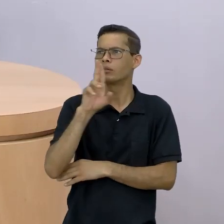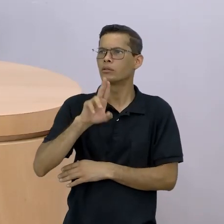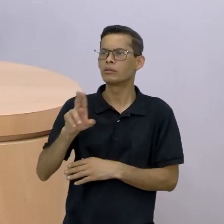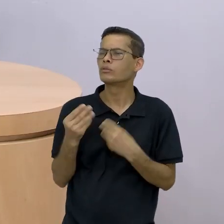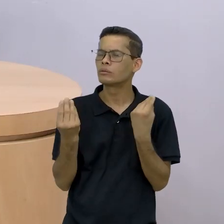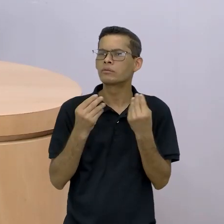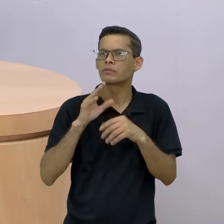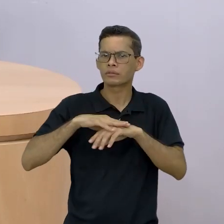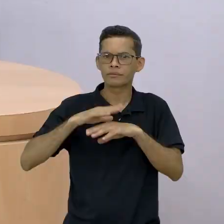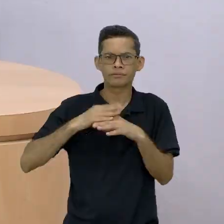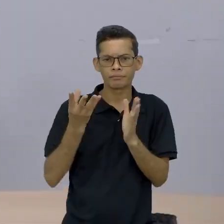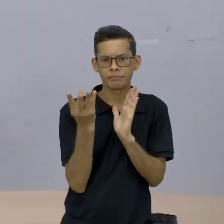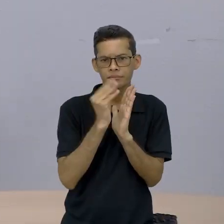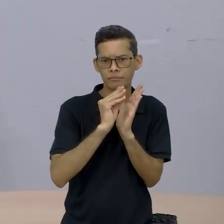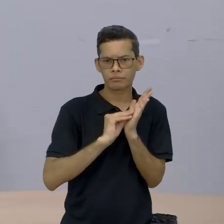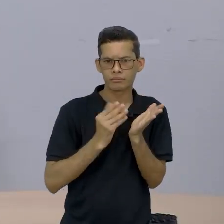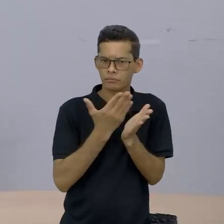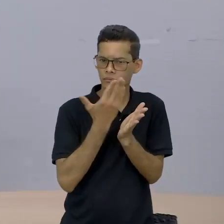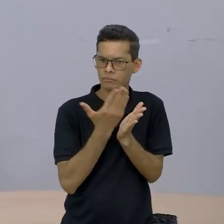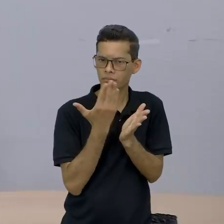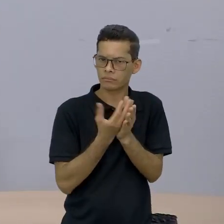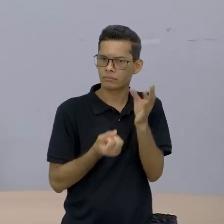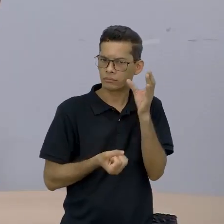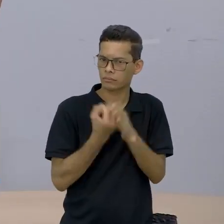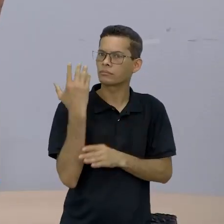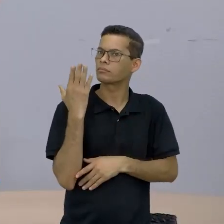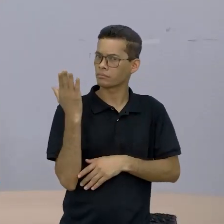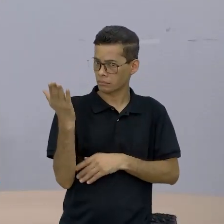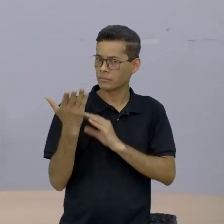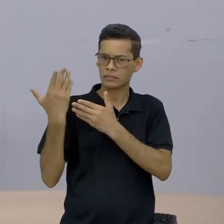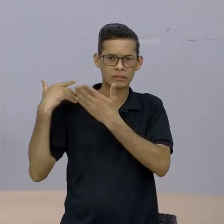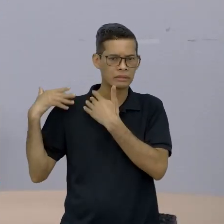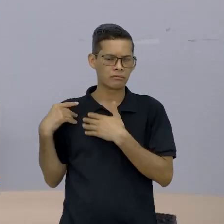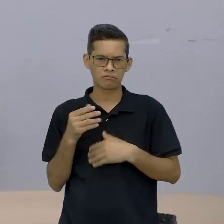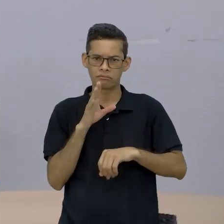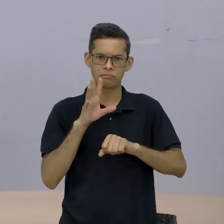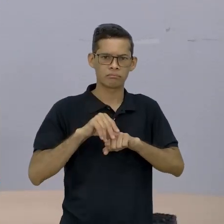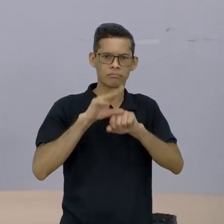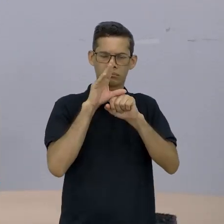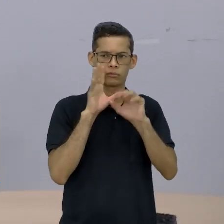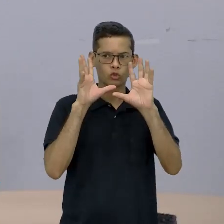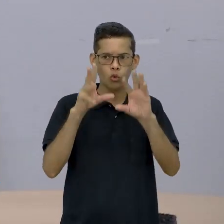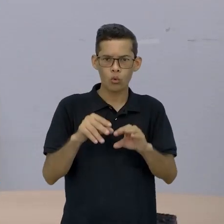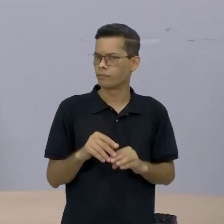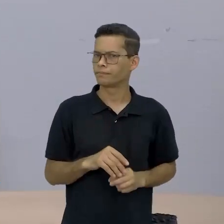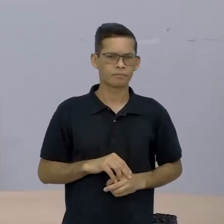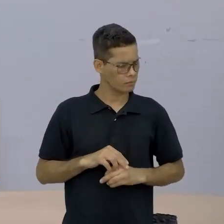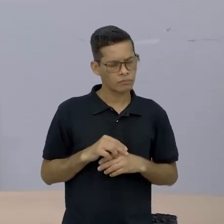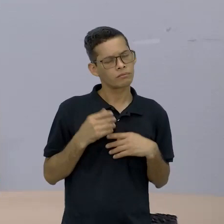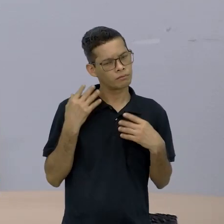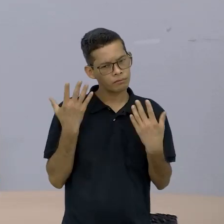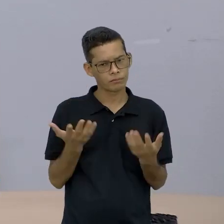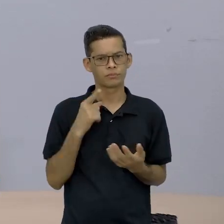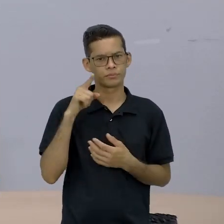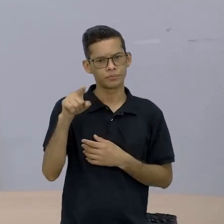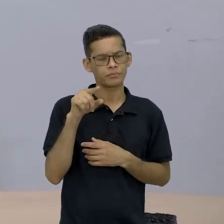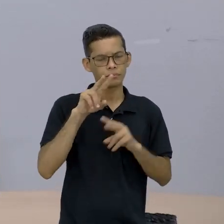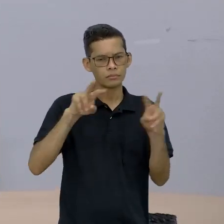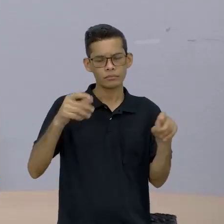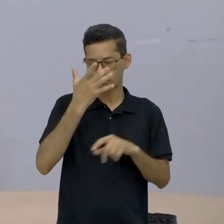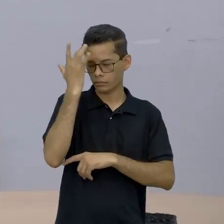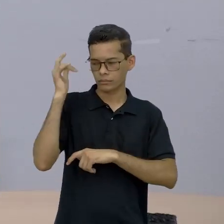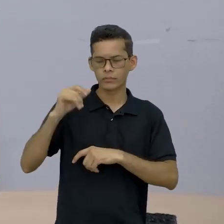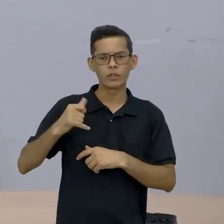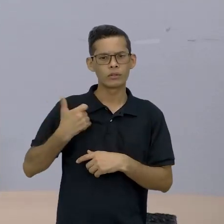se tinha nada a respeito sobre isso. Então, era justamente nessa questão da oralidade,